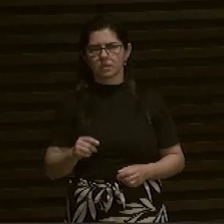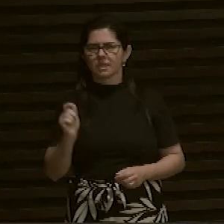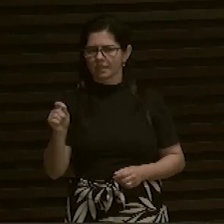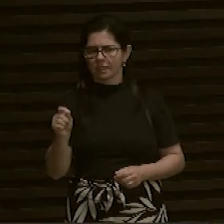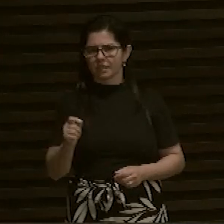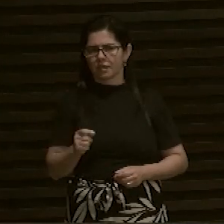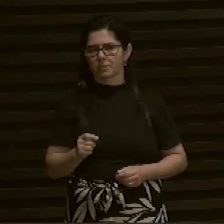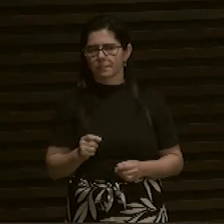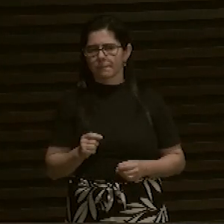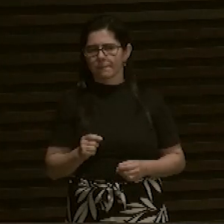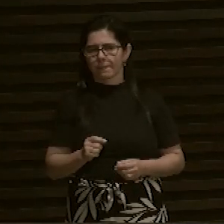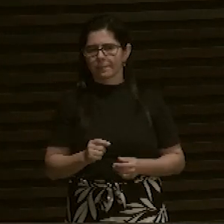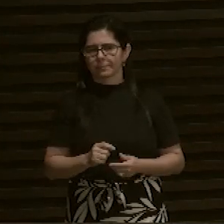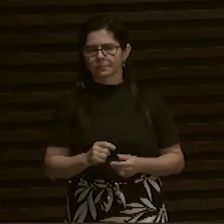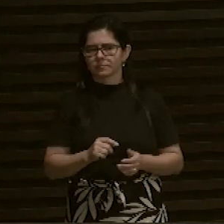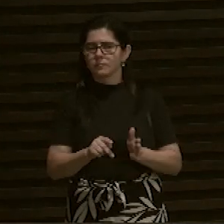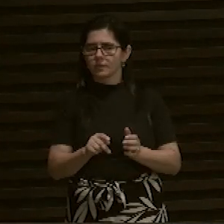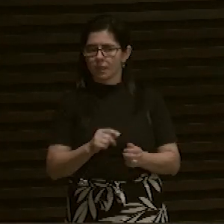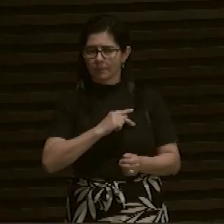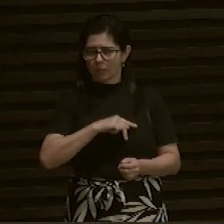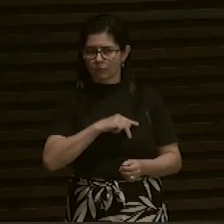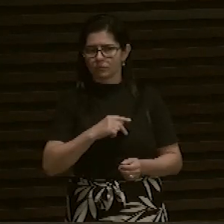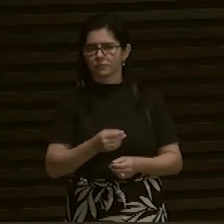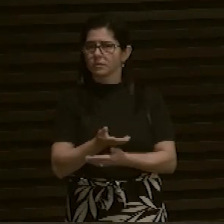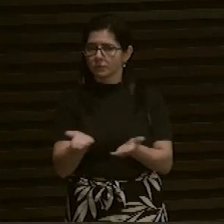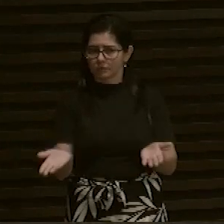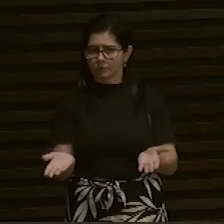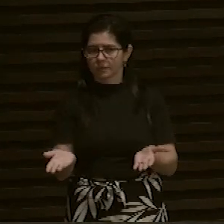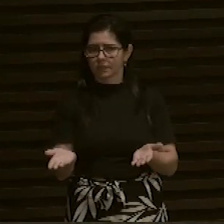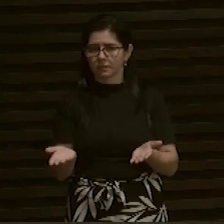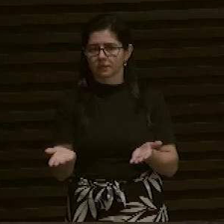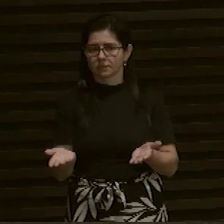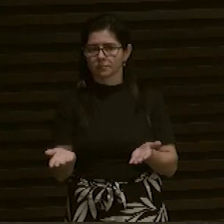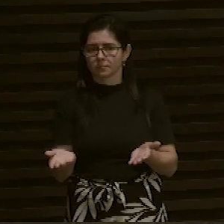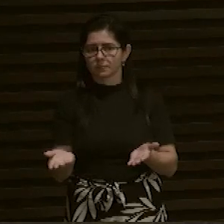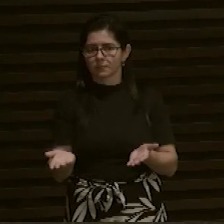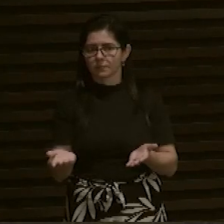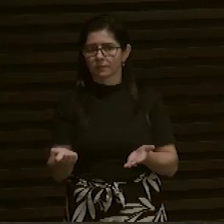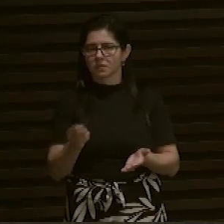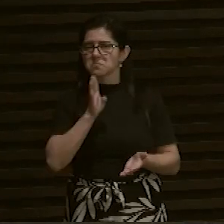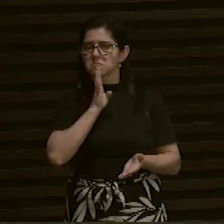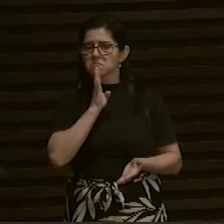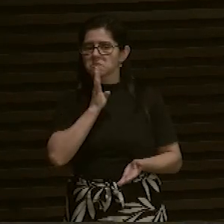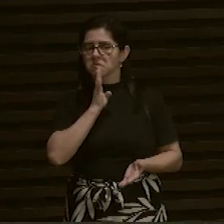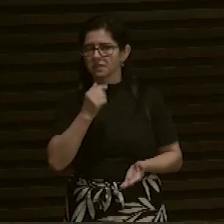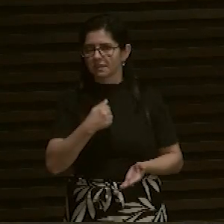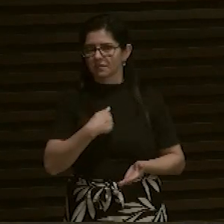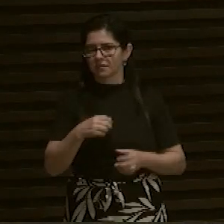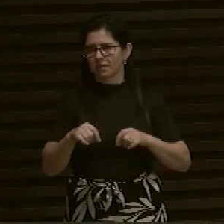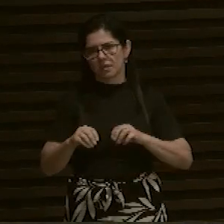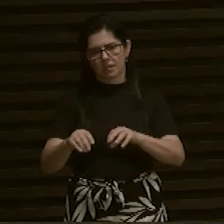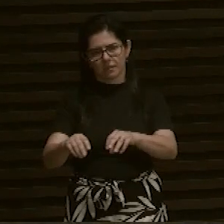vocês vieram a crer, conforme o ministério que o Senhor atribuiu a cada um. Eu plantei, Apolo regou, mas Deus é quem